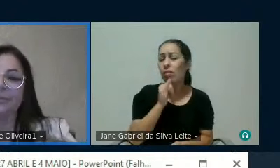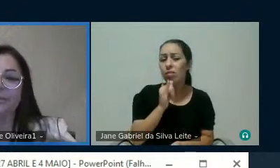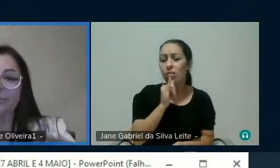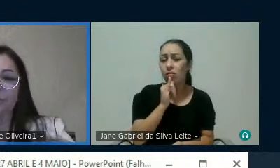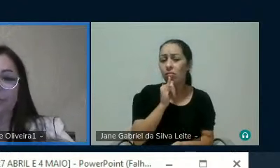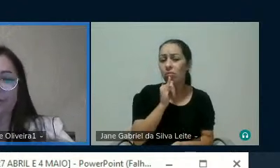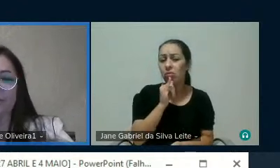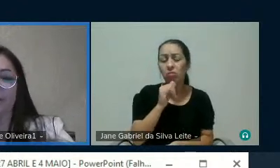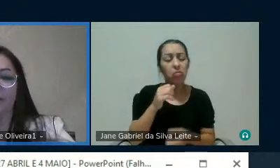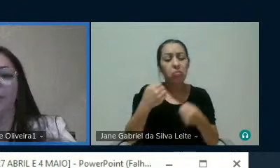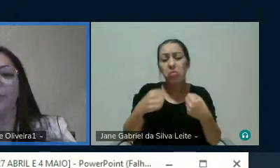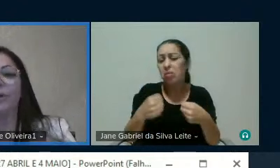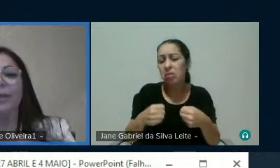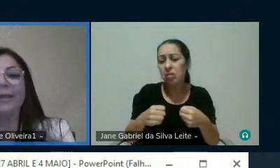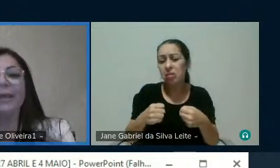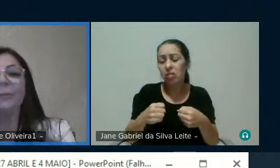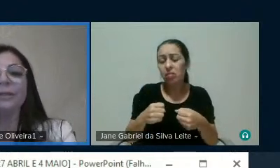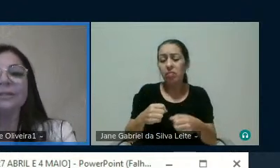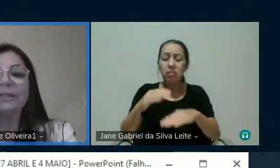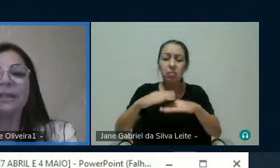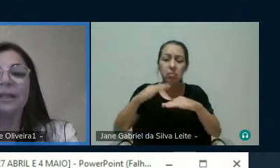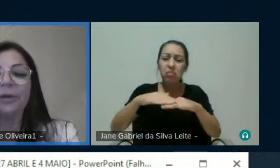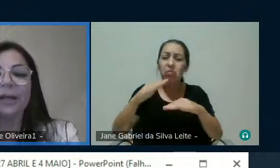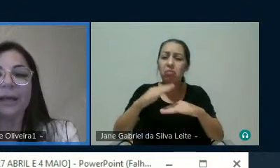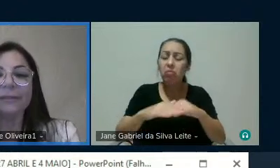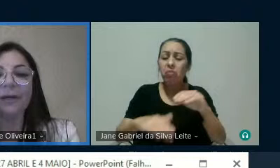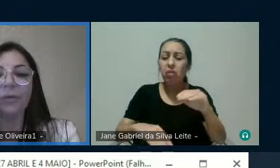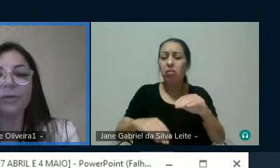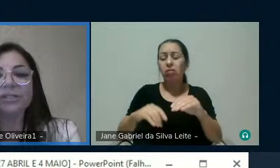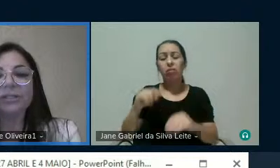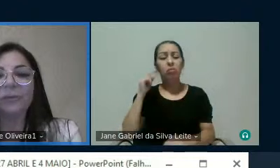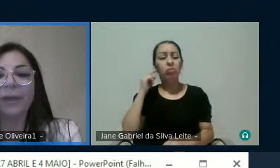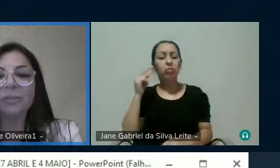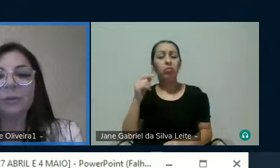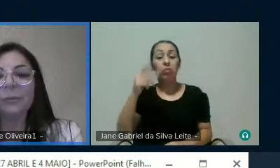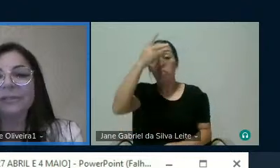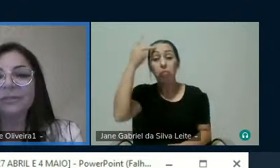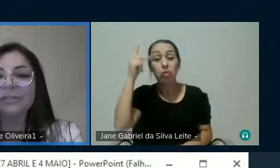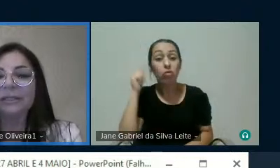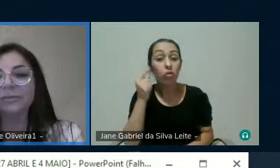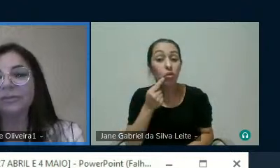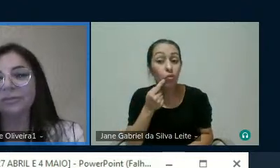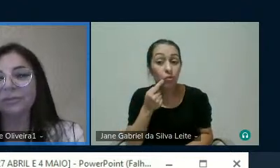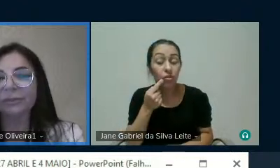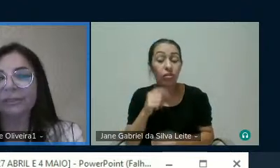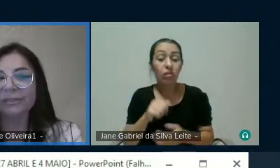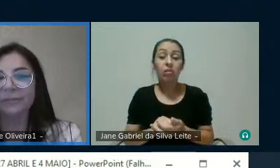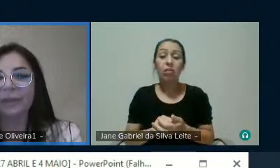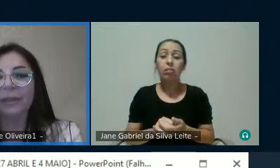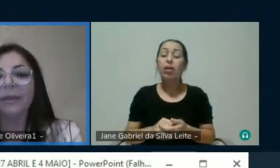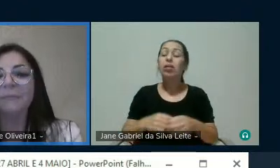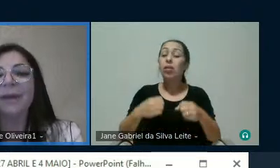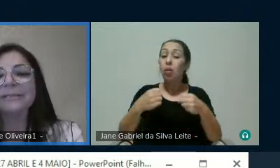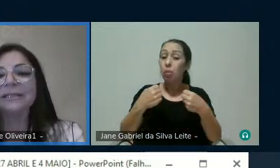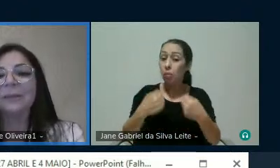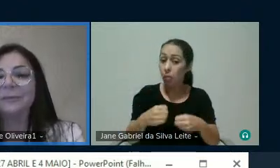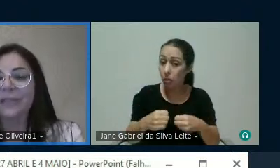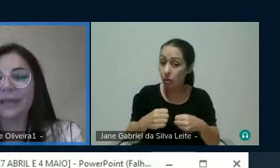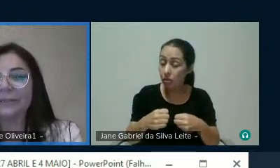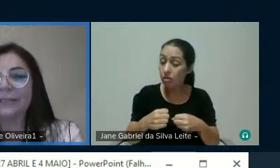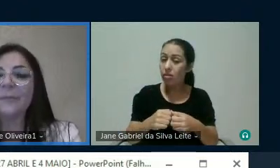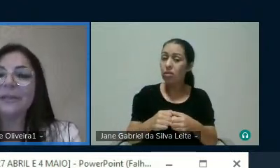por pessoas surdas, porém ela pode ser elaborada originalmente por pessoas que não são surdas,